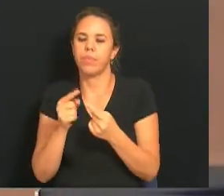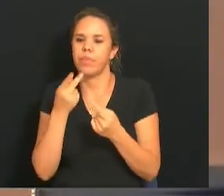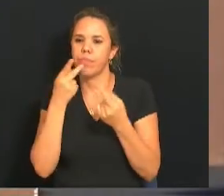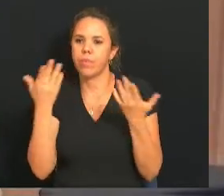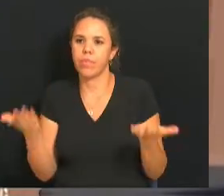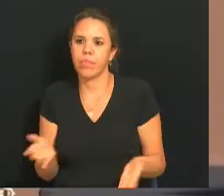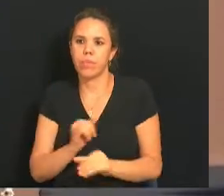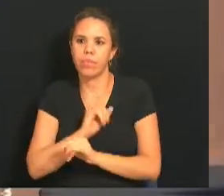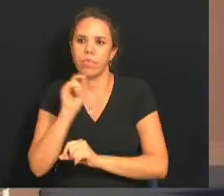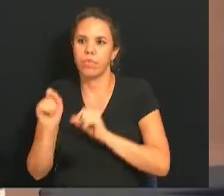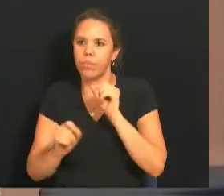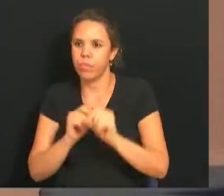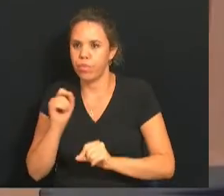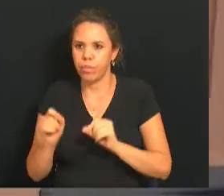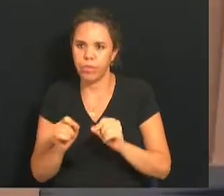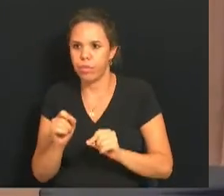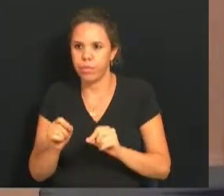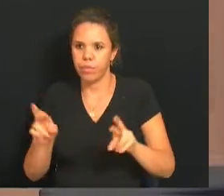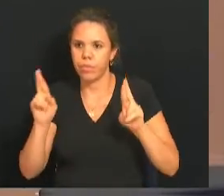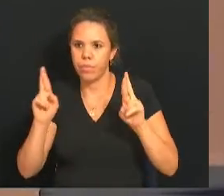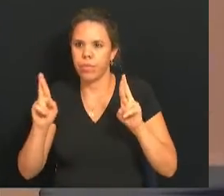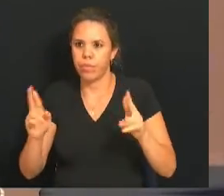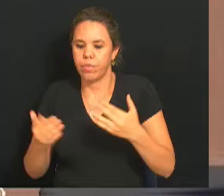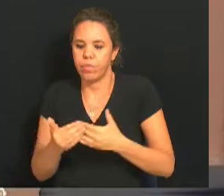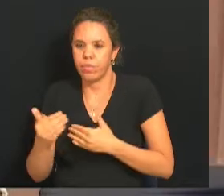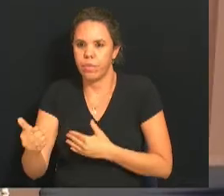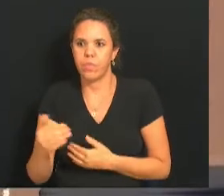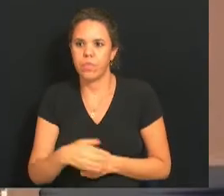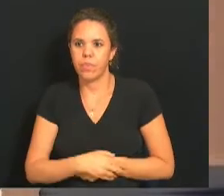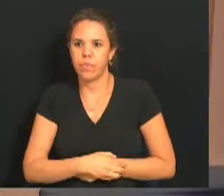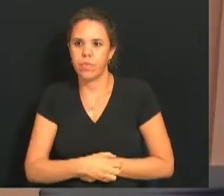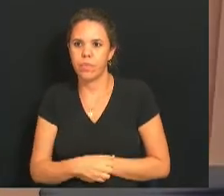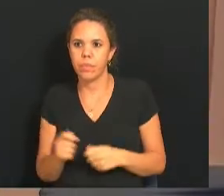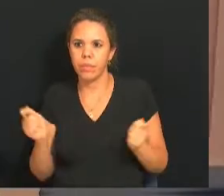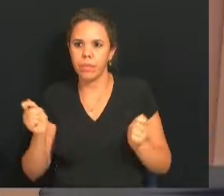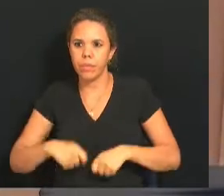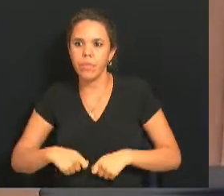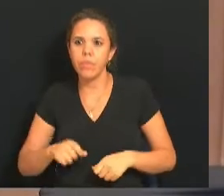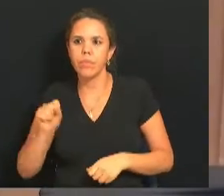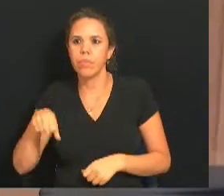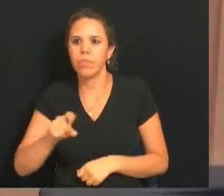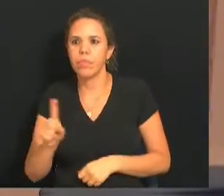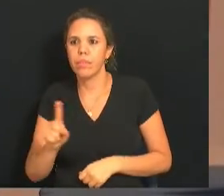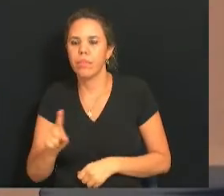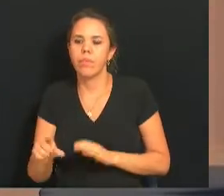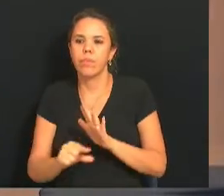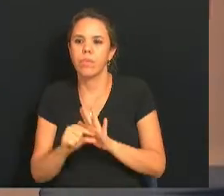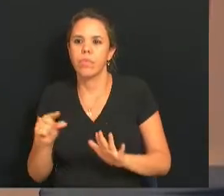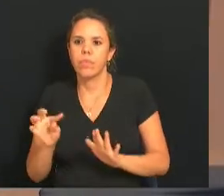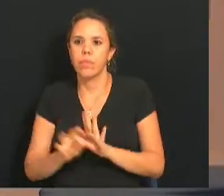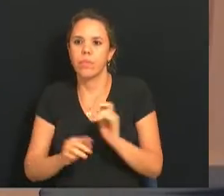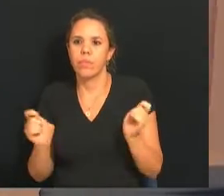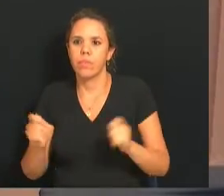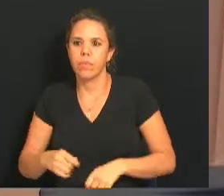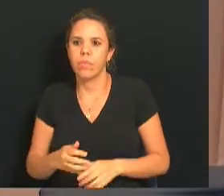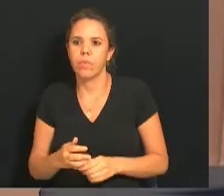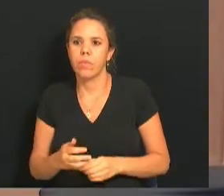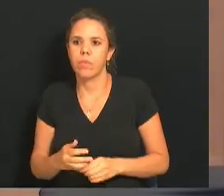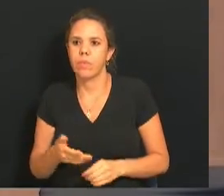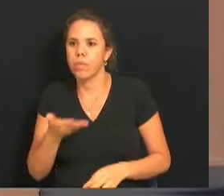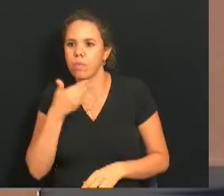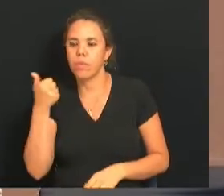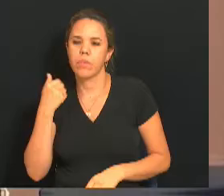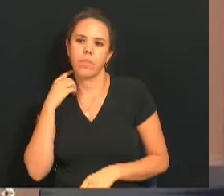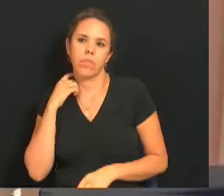do que espera daqui para frente, a possibilidade ou não de emendas que possam melhorar o